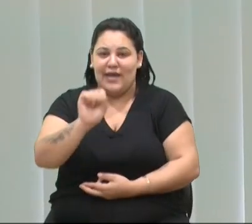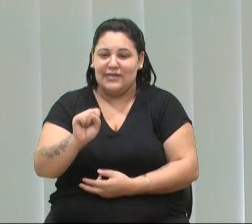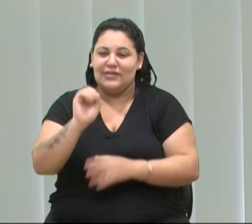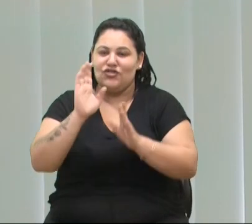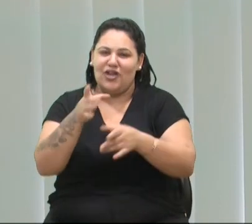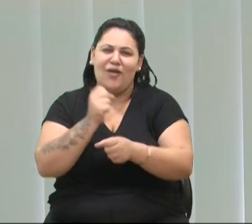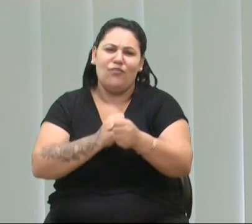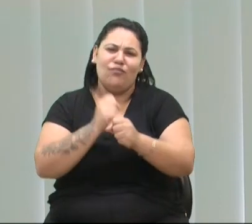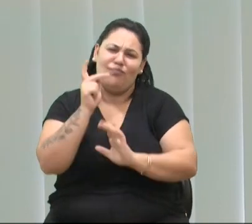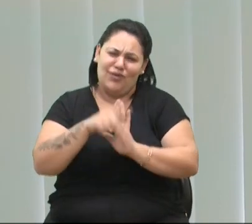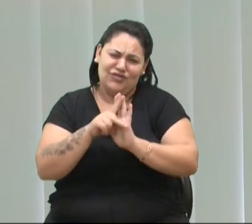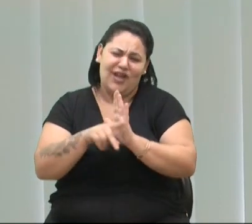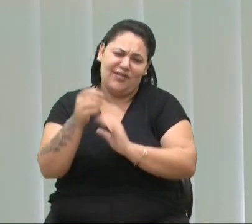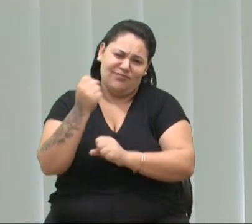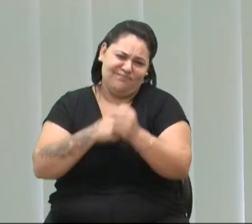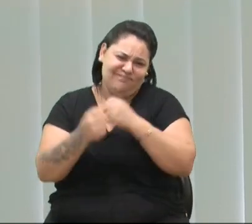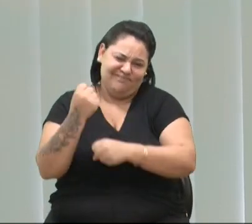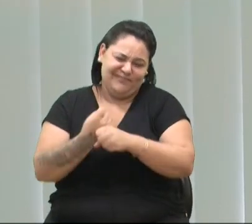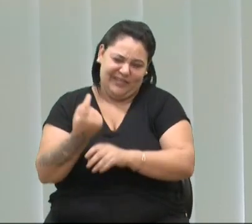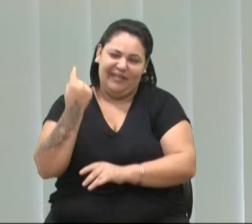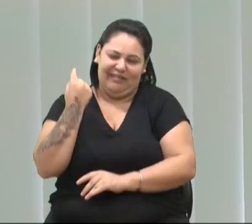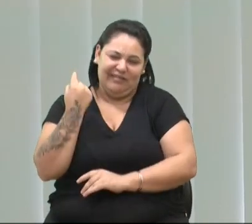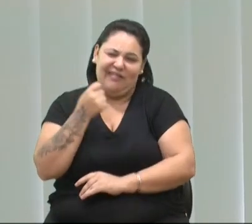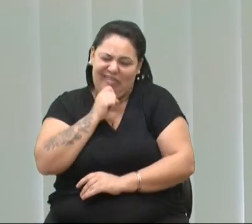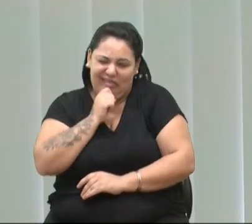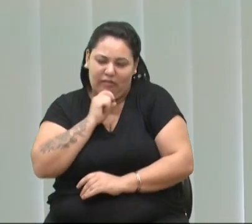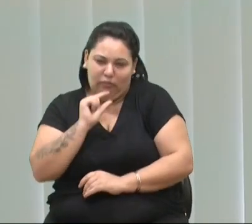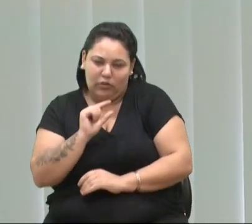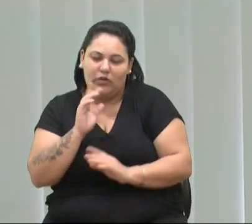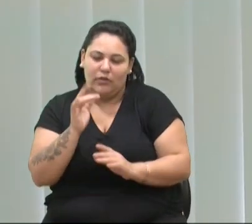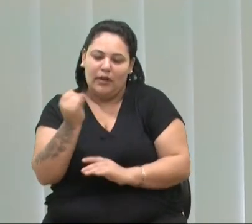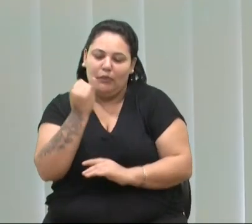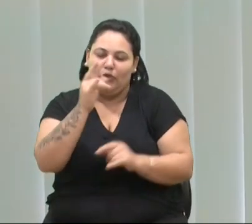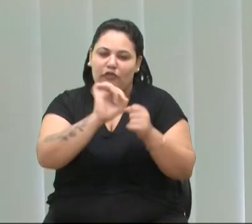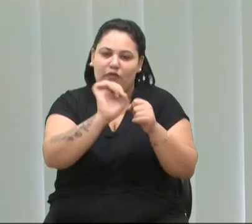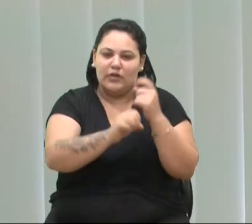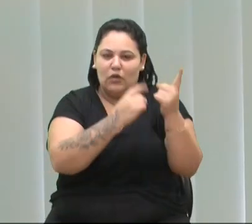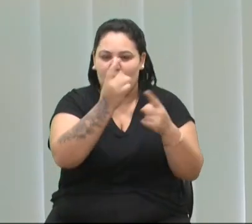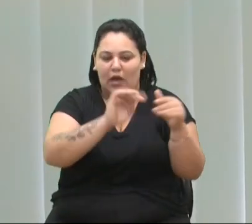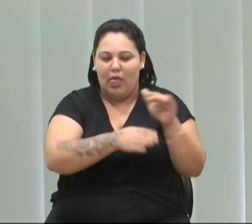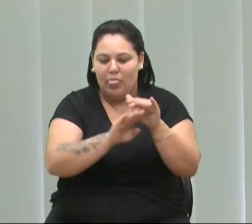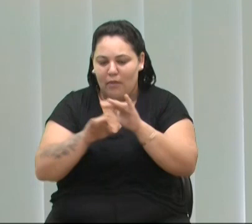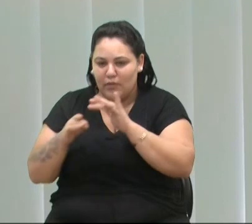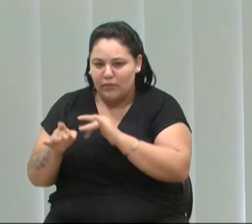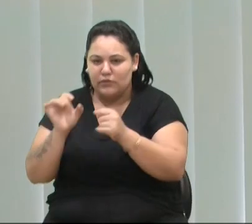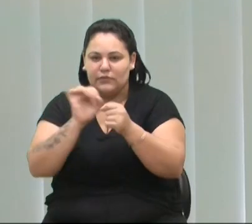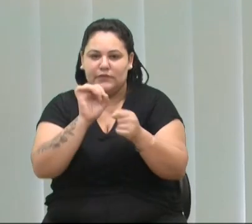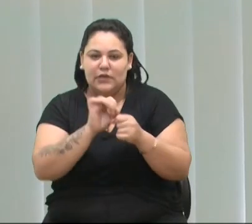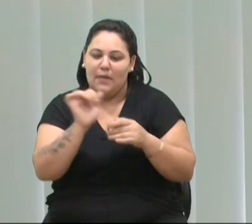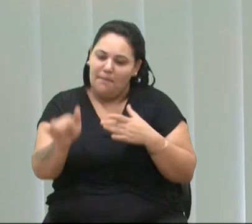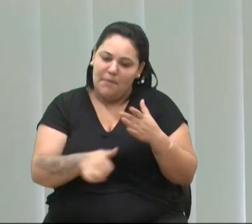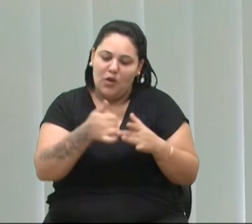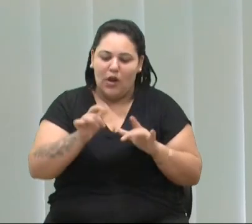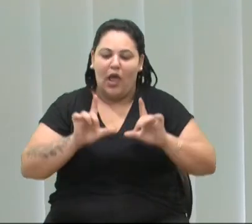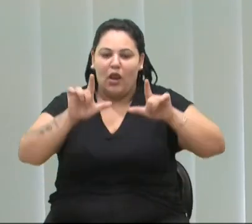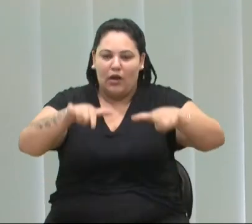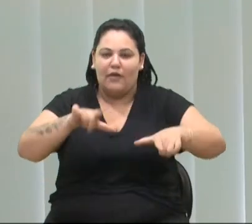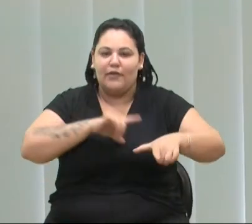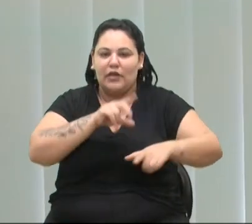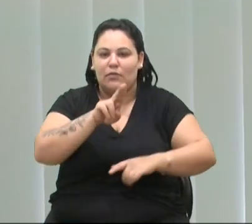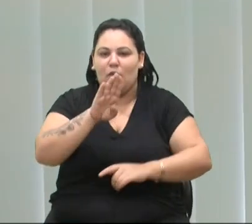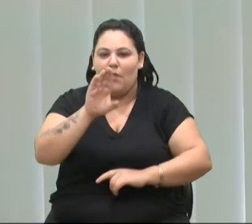pouco antigo, e aí eram importantes as adequações que precisavam ser feitas, e a gente vai ter uma